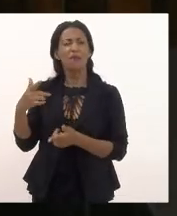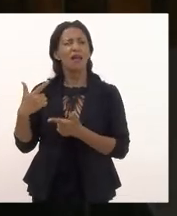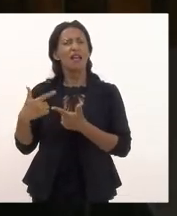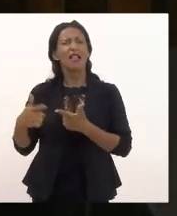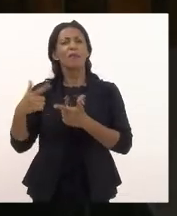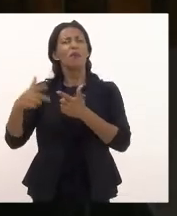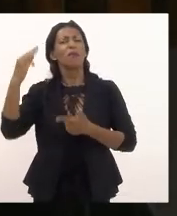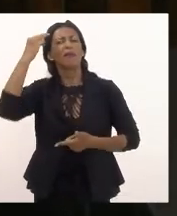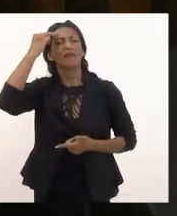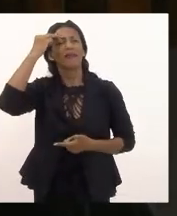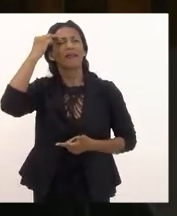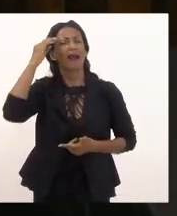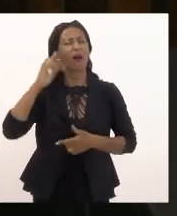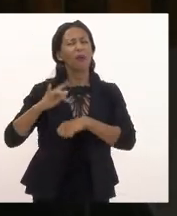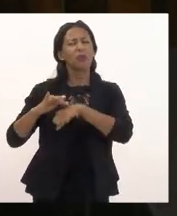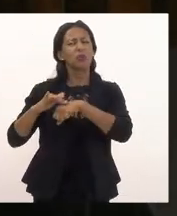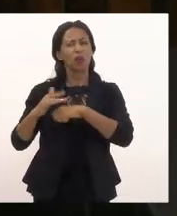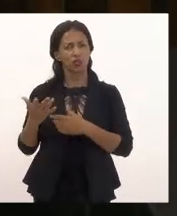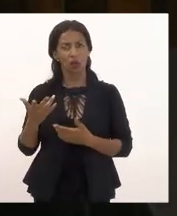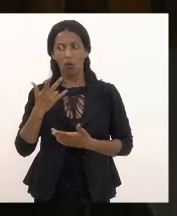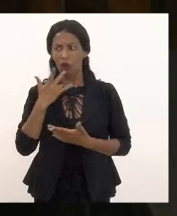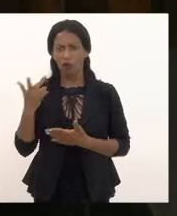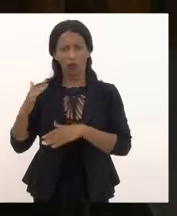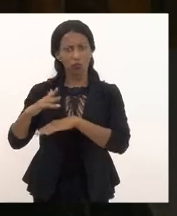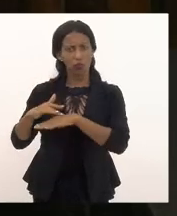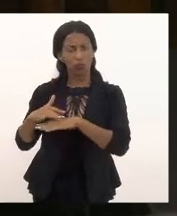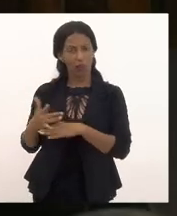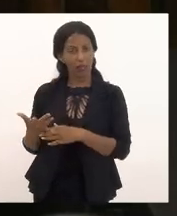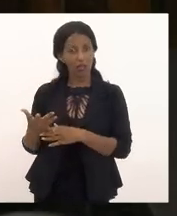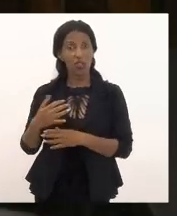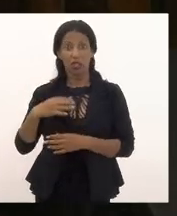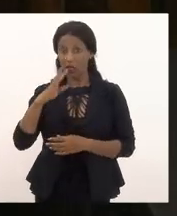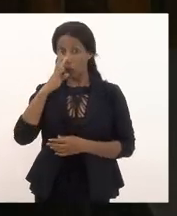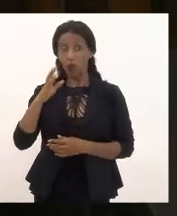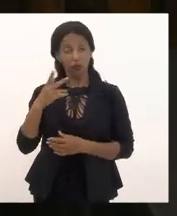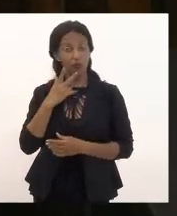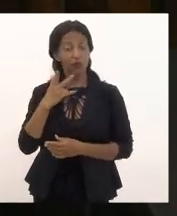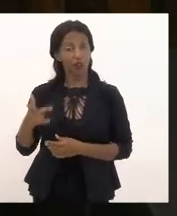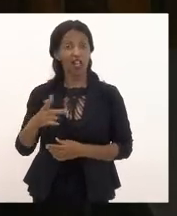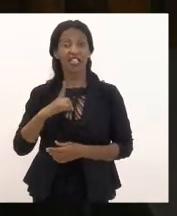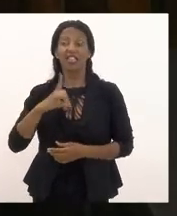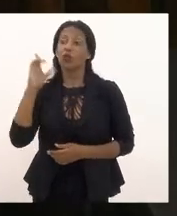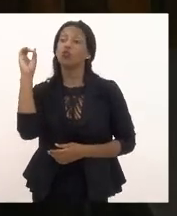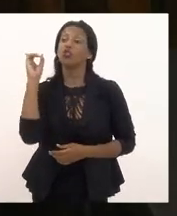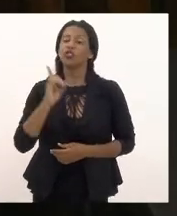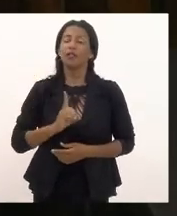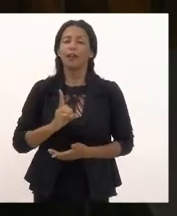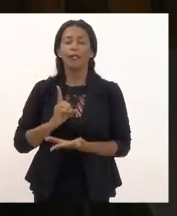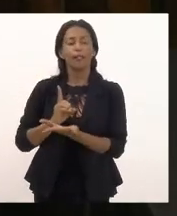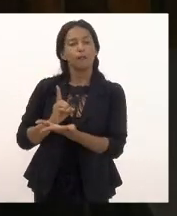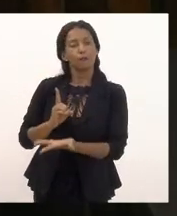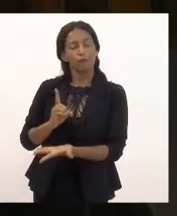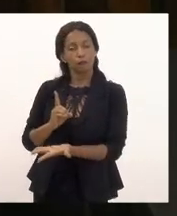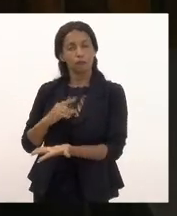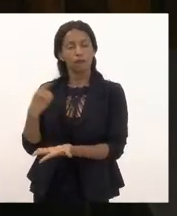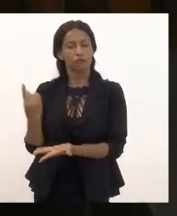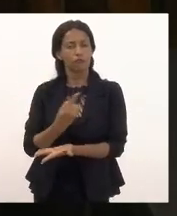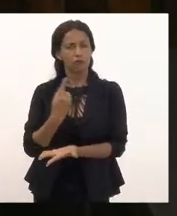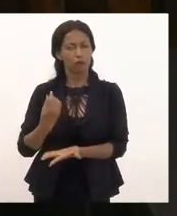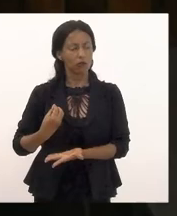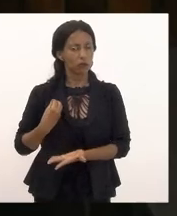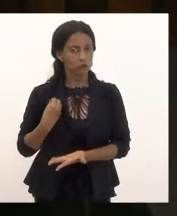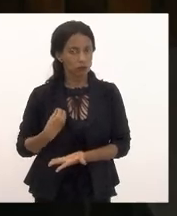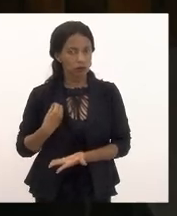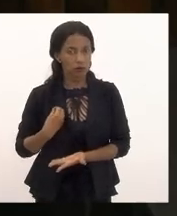doente. E quando falam que é doente, porque tem uns que julgam até o seguinte, existe o direito disso. Nós estamos